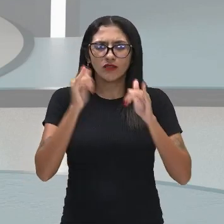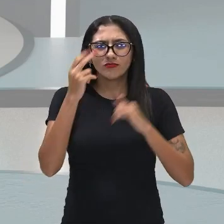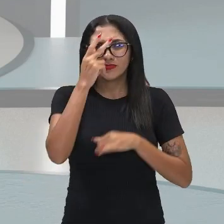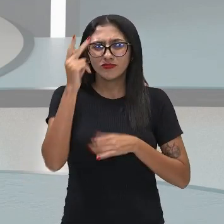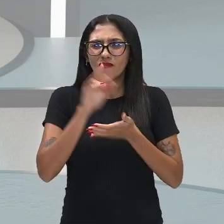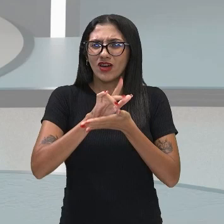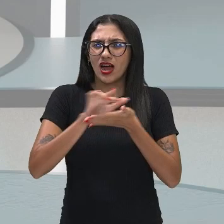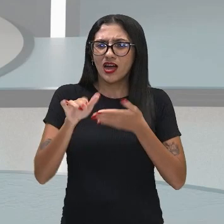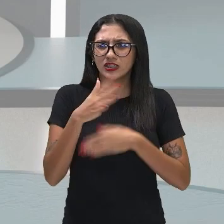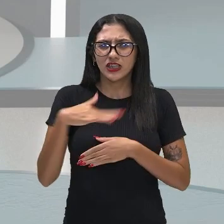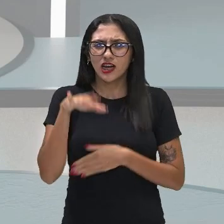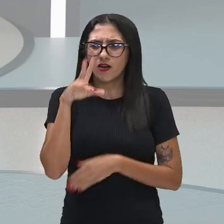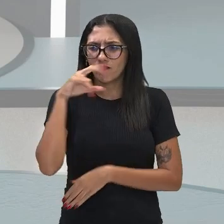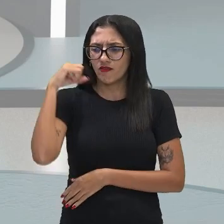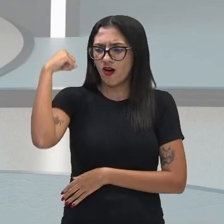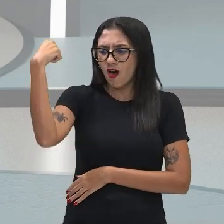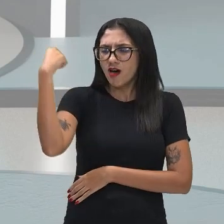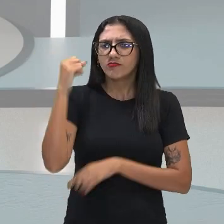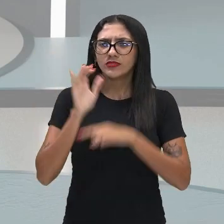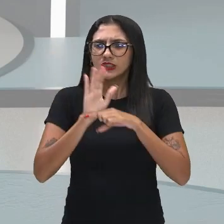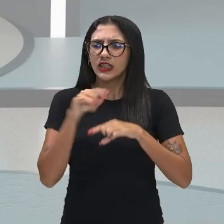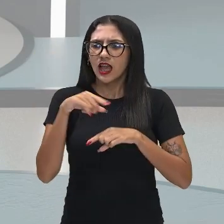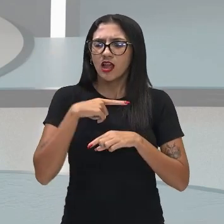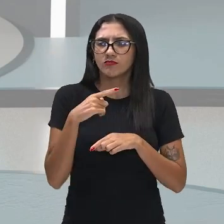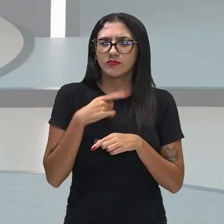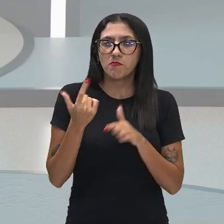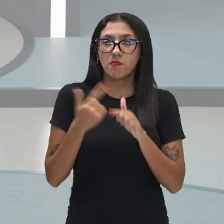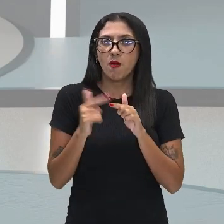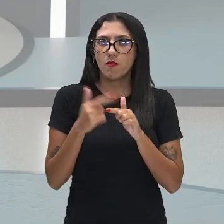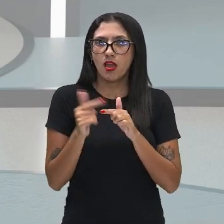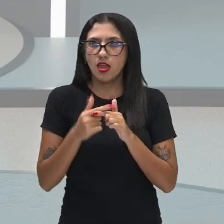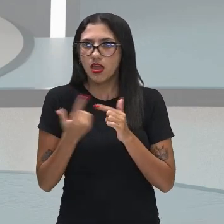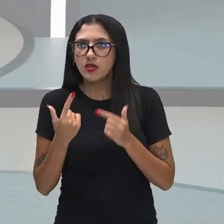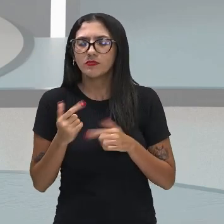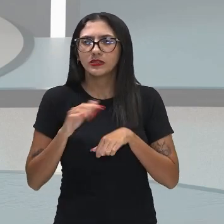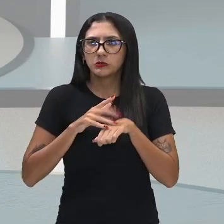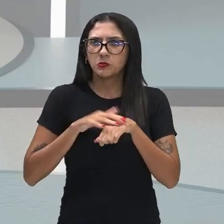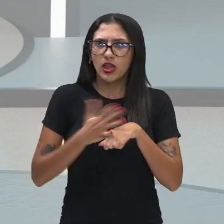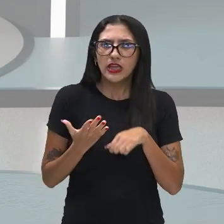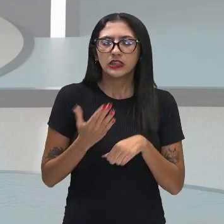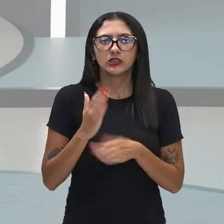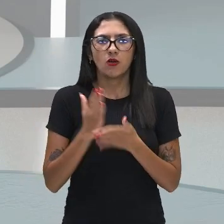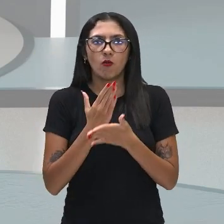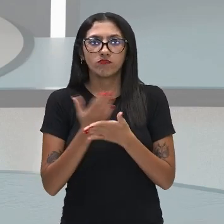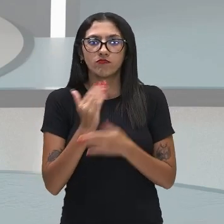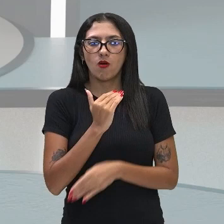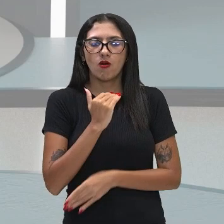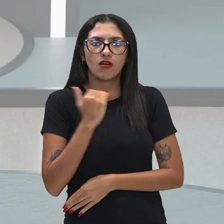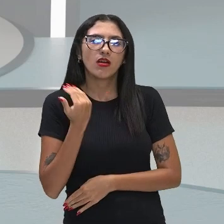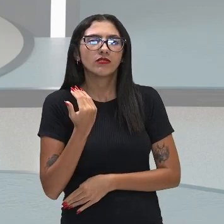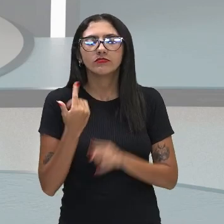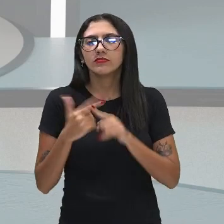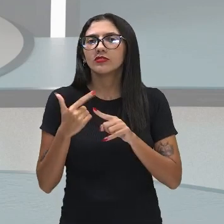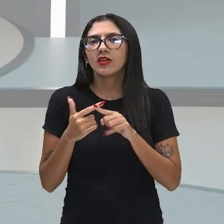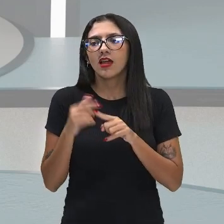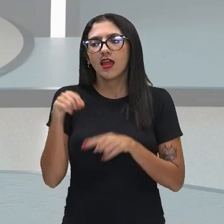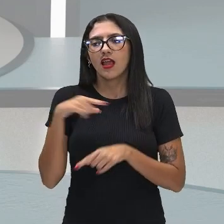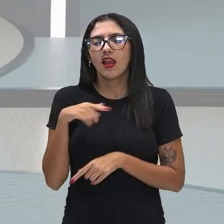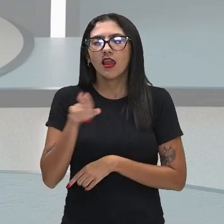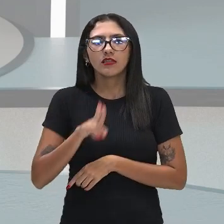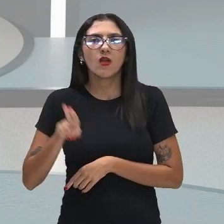problemas, chegando até ao óbito, né? Por causa do uso do esteroide anabólico,